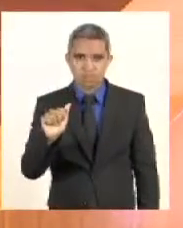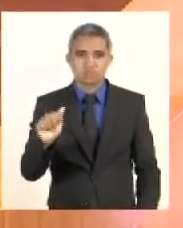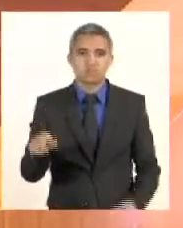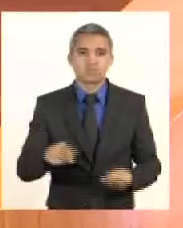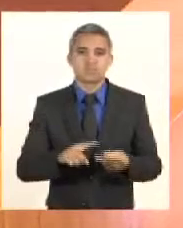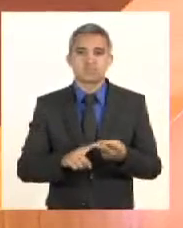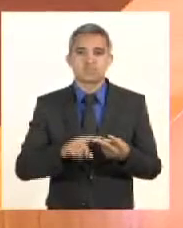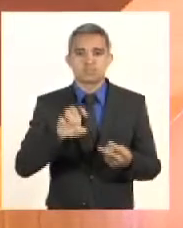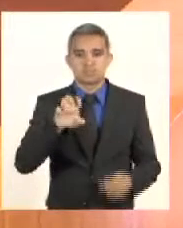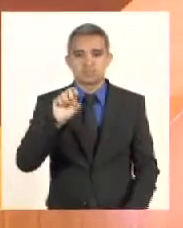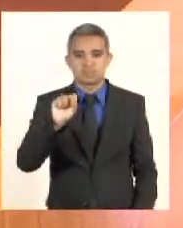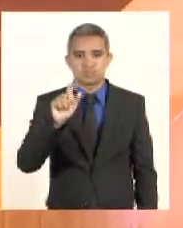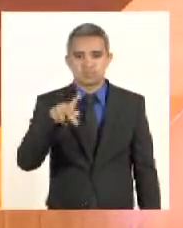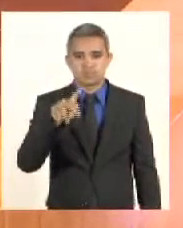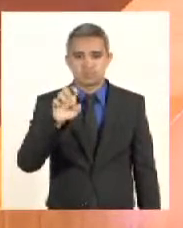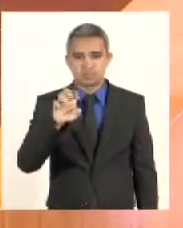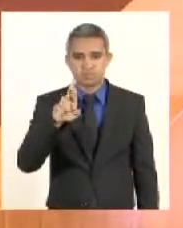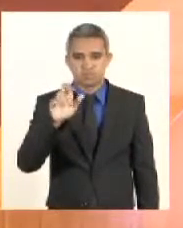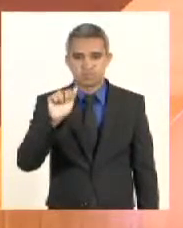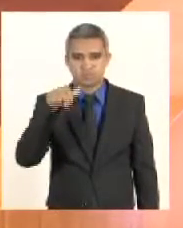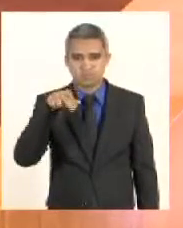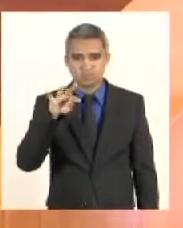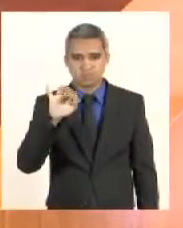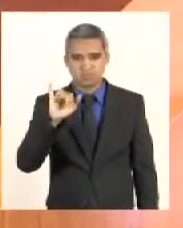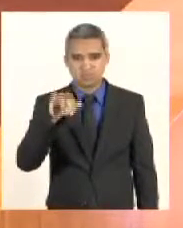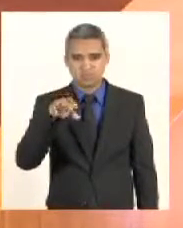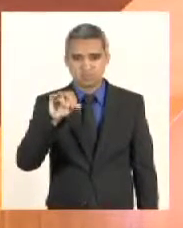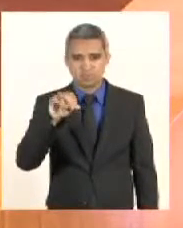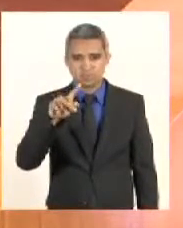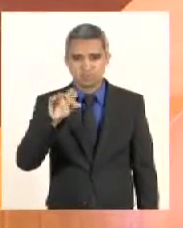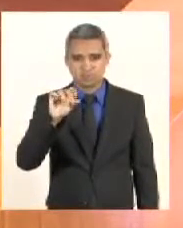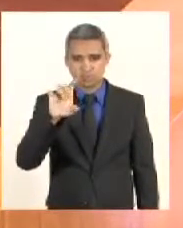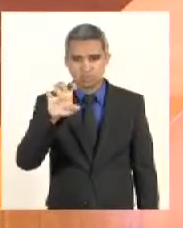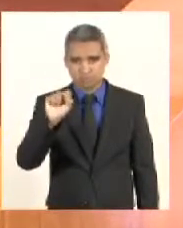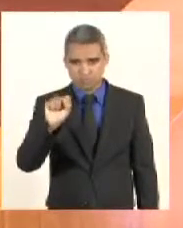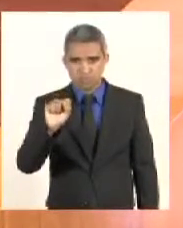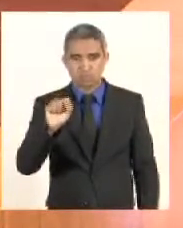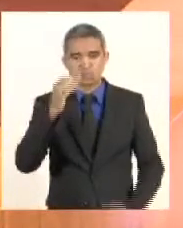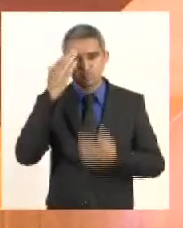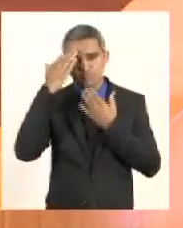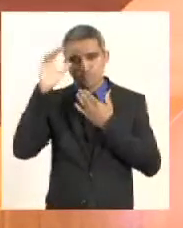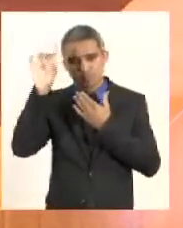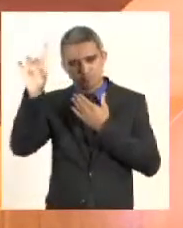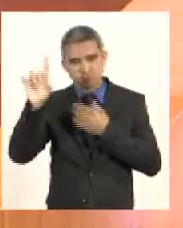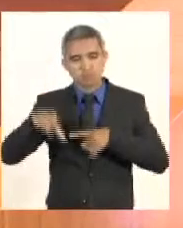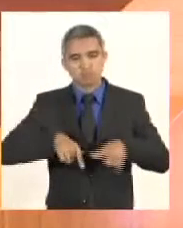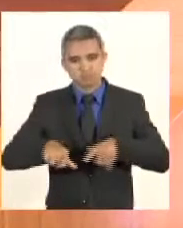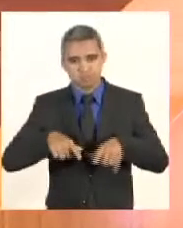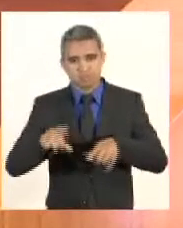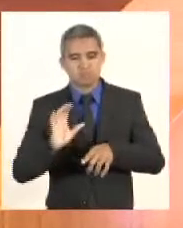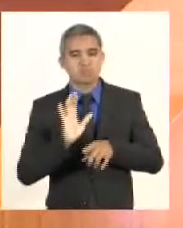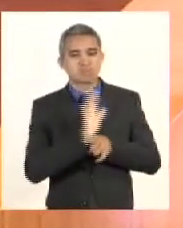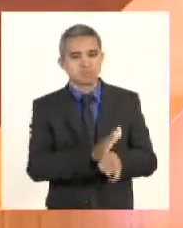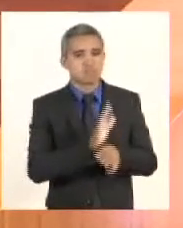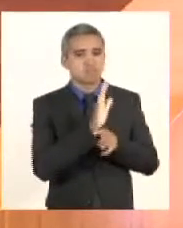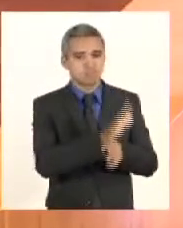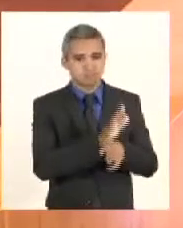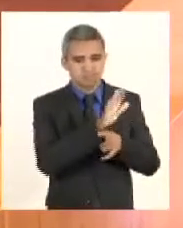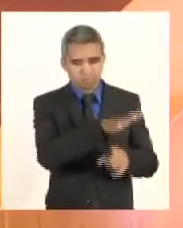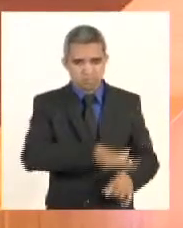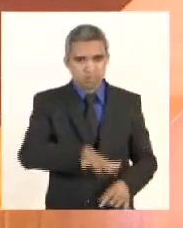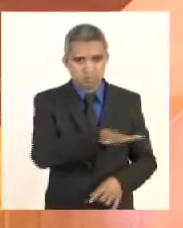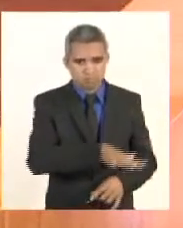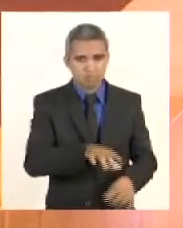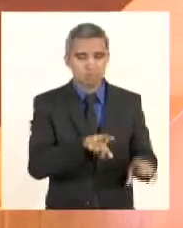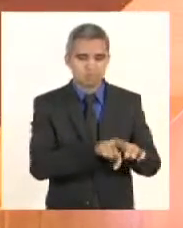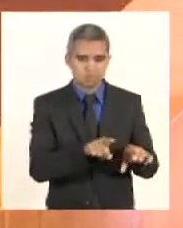a Deus e o nosso trabalho agora vem dando frutos para aquele município e pode-se dizer também um grande presente